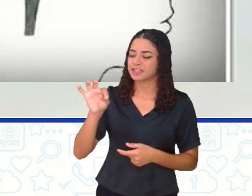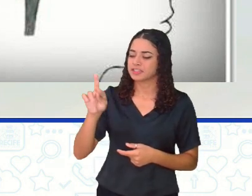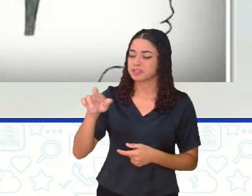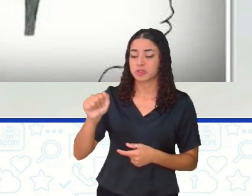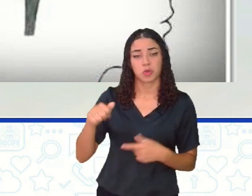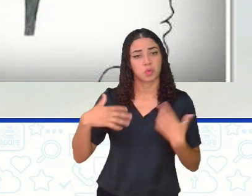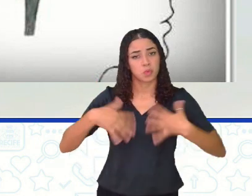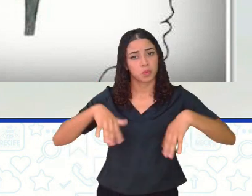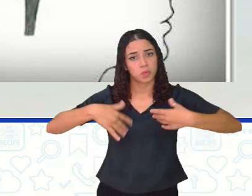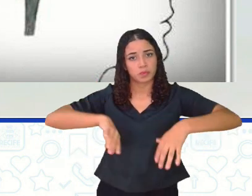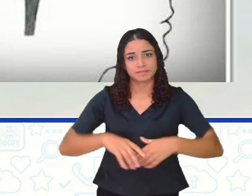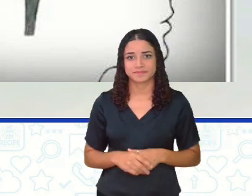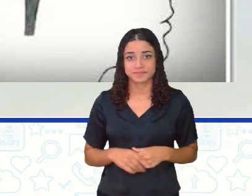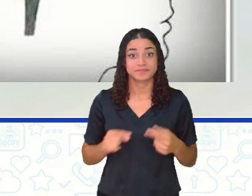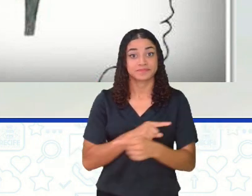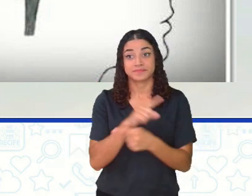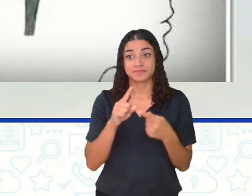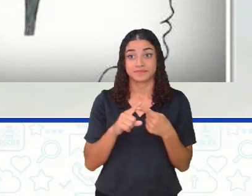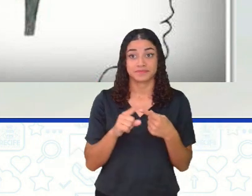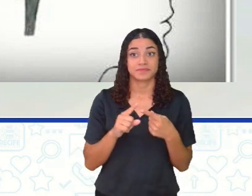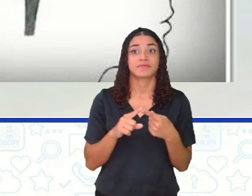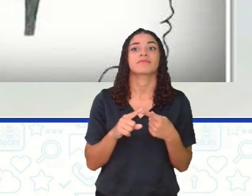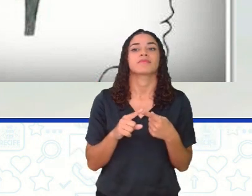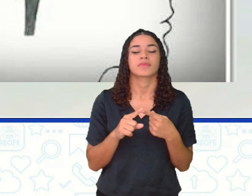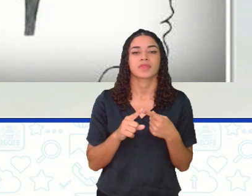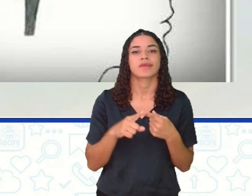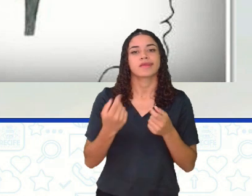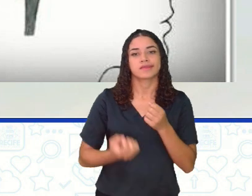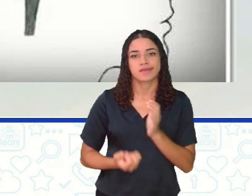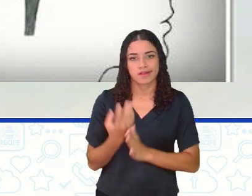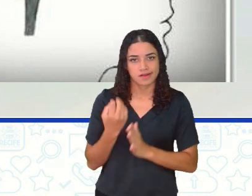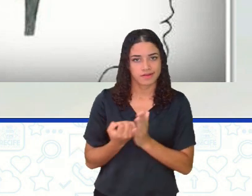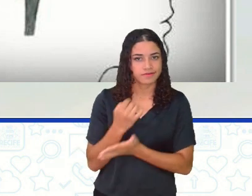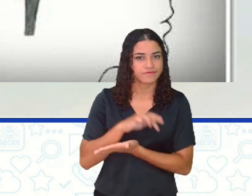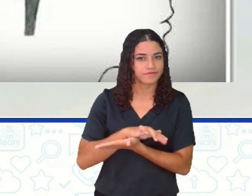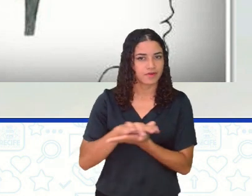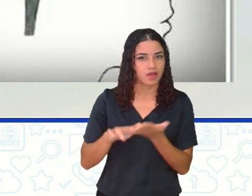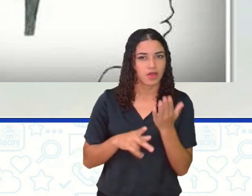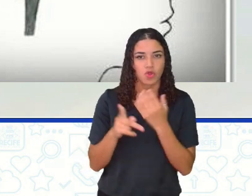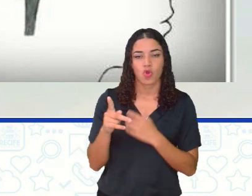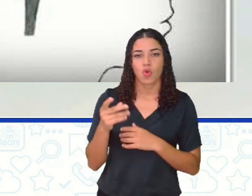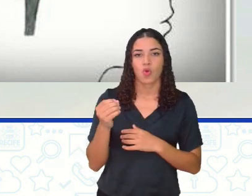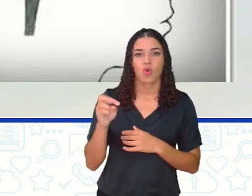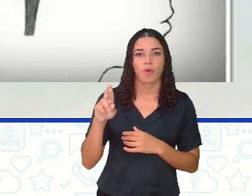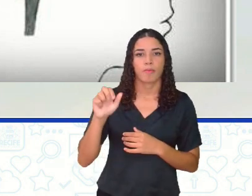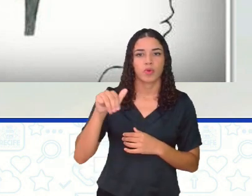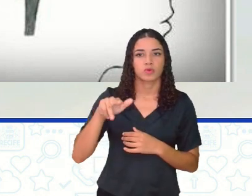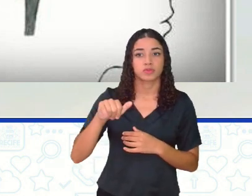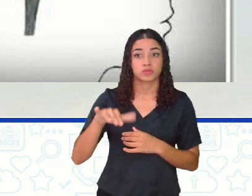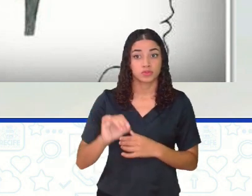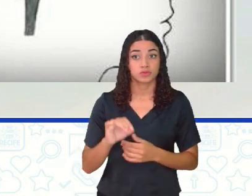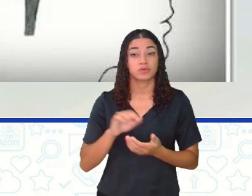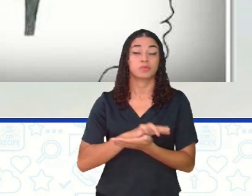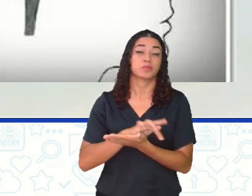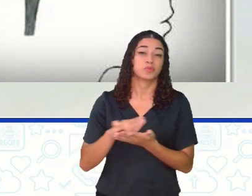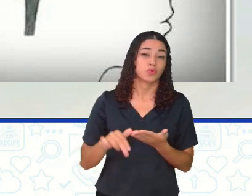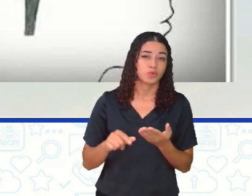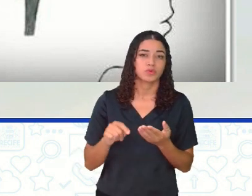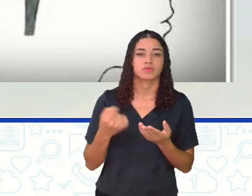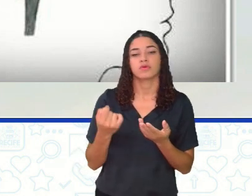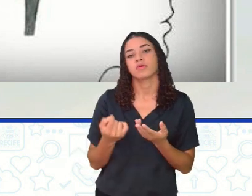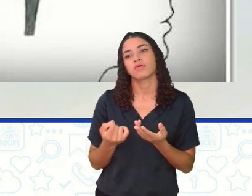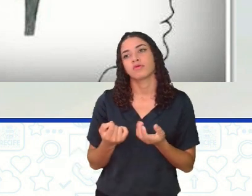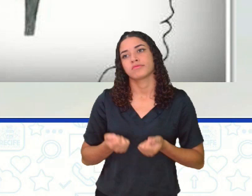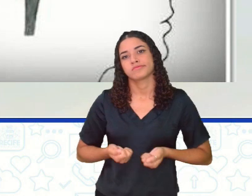qual é a primeira função? Produz vários hormônios e muitos deles estimulam a